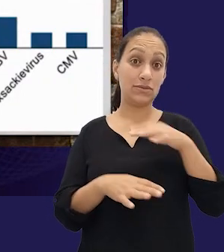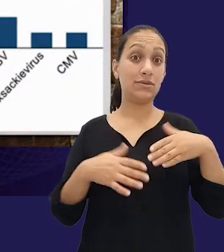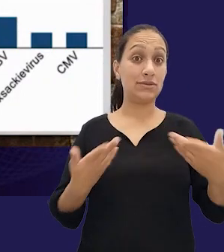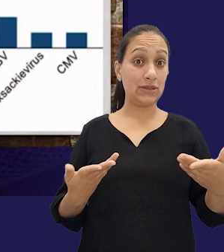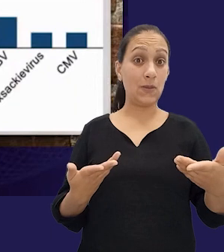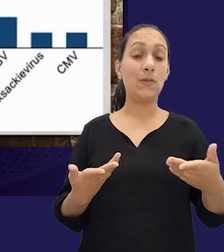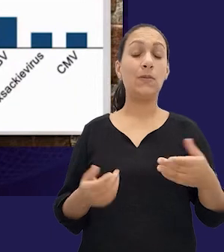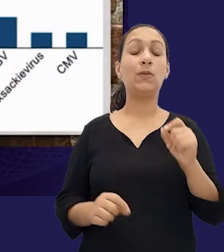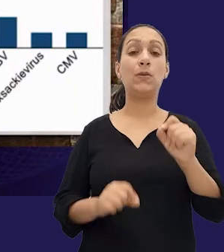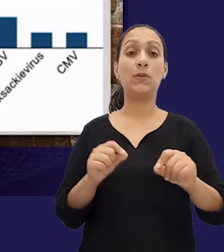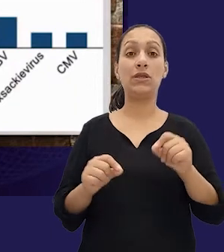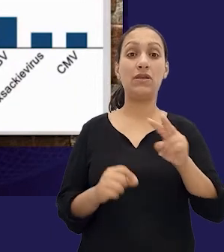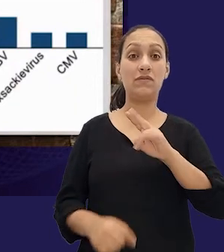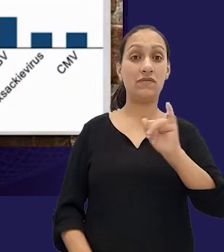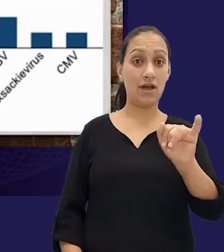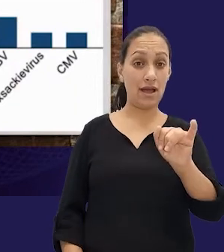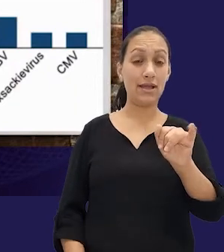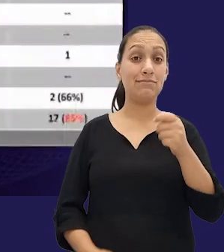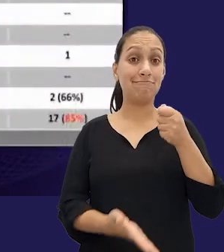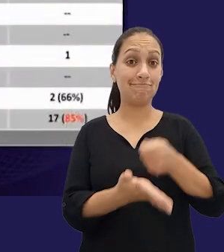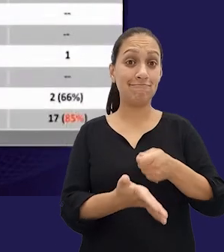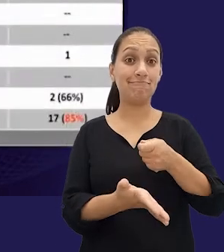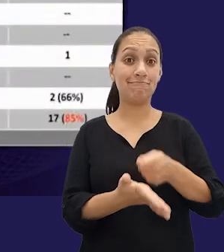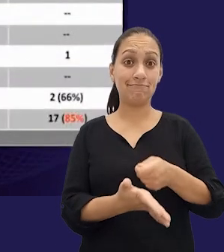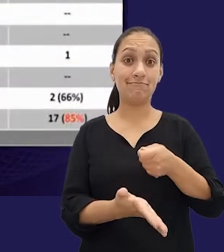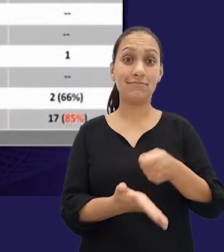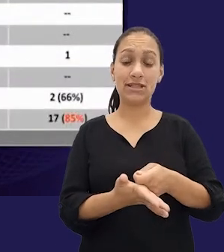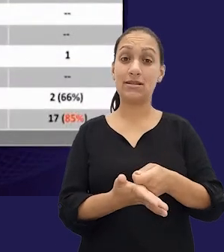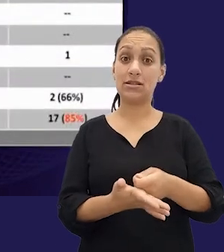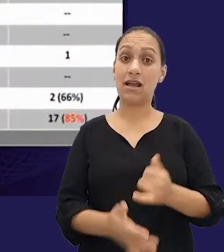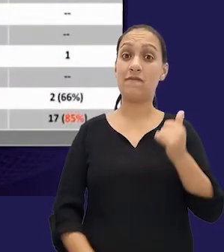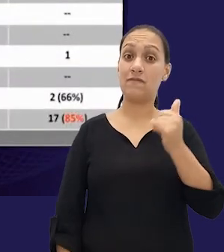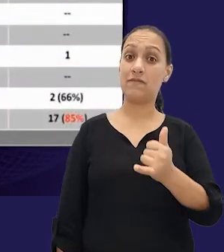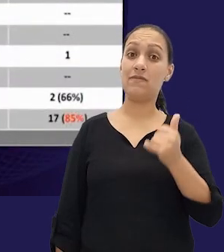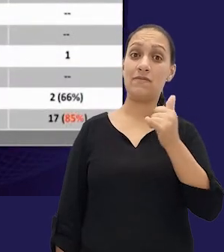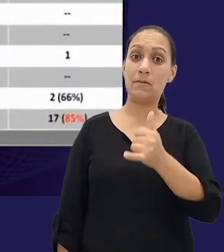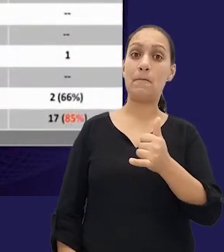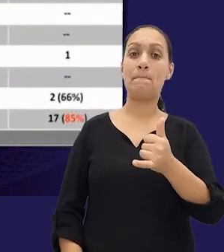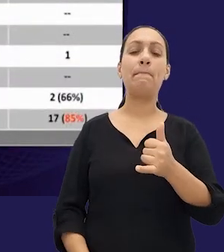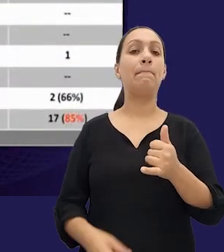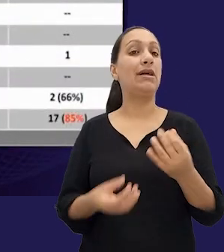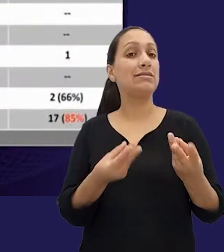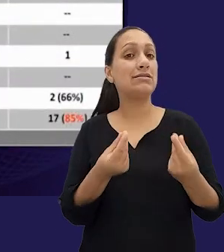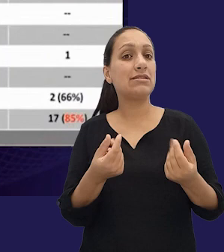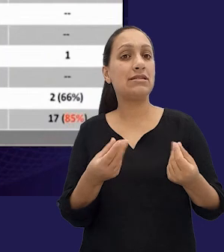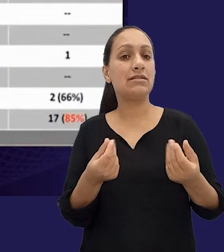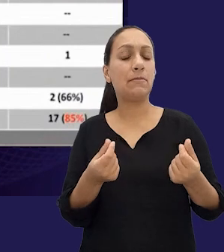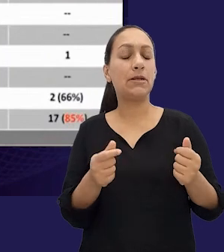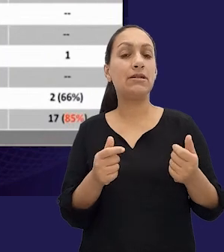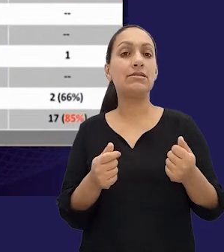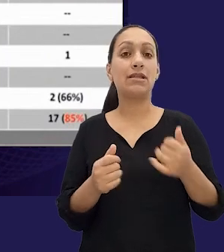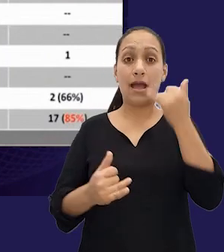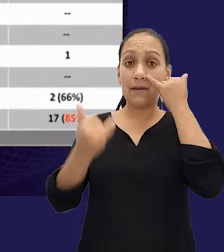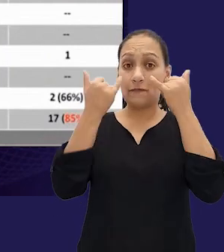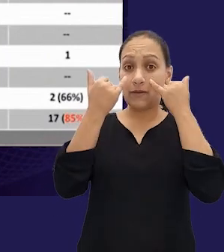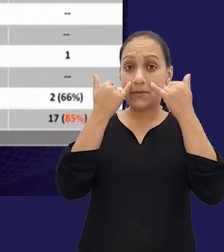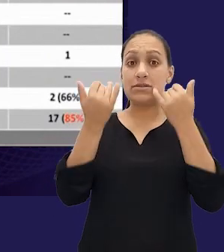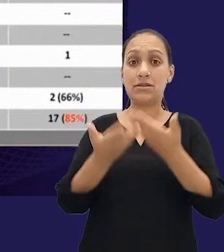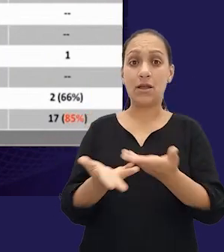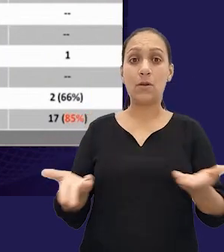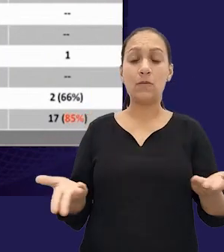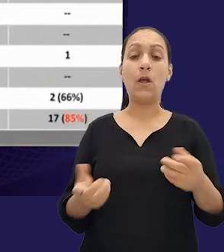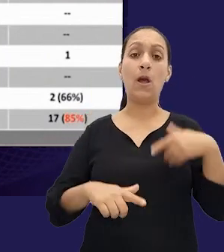que a gente vai insistir, certo? Para realmente sensibilizar. E é um trabalho realmente